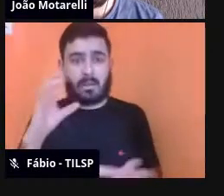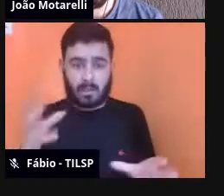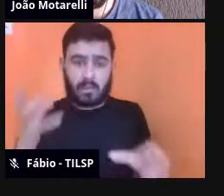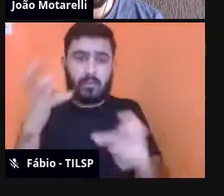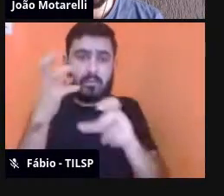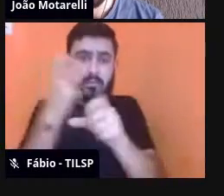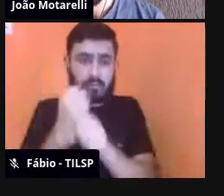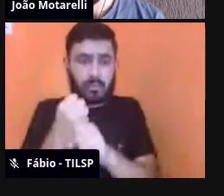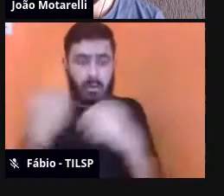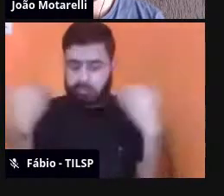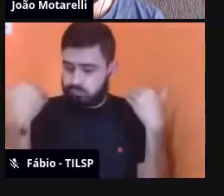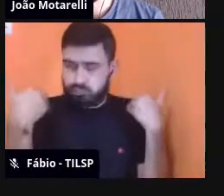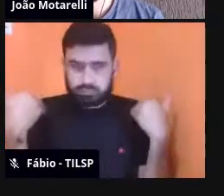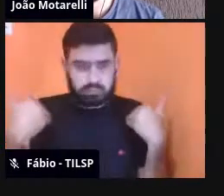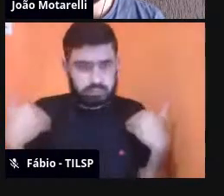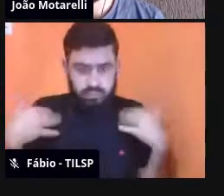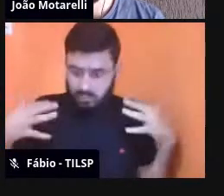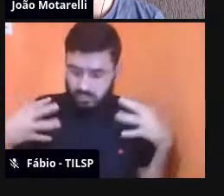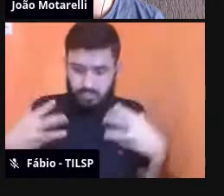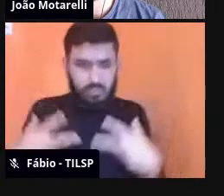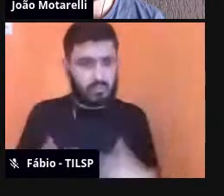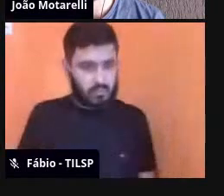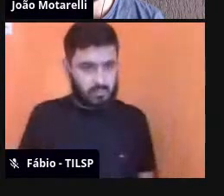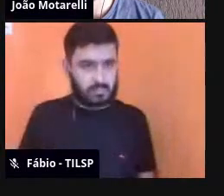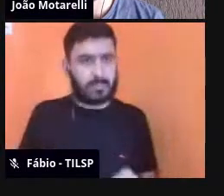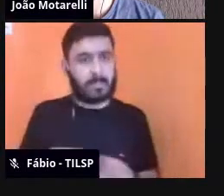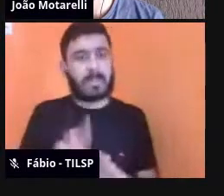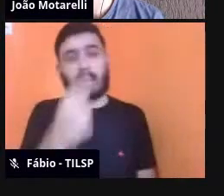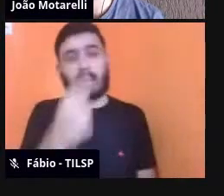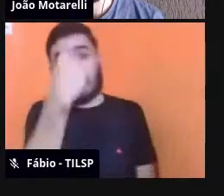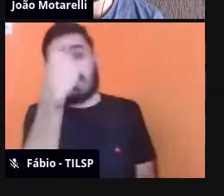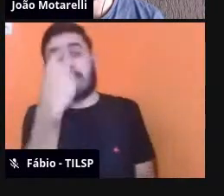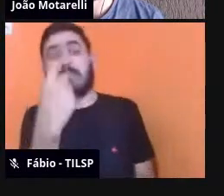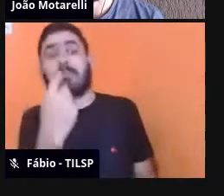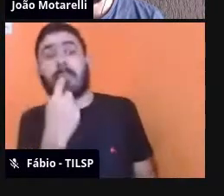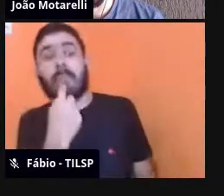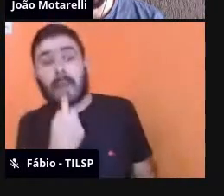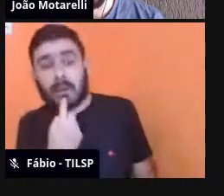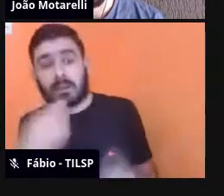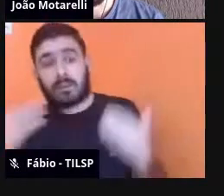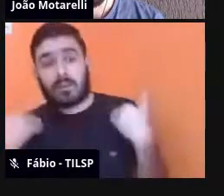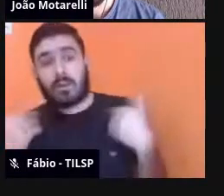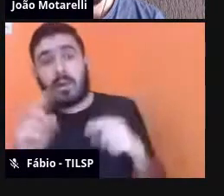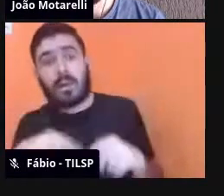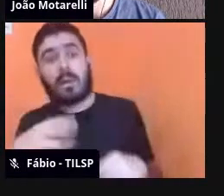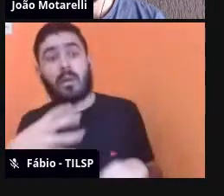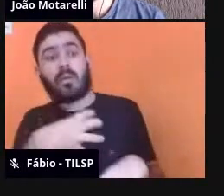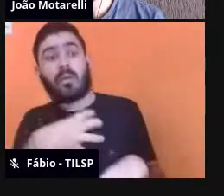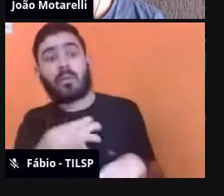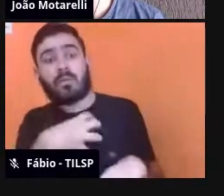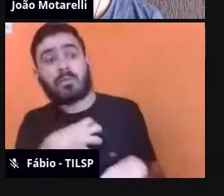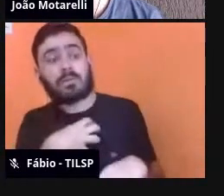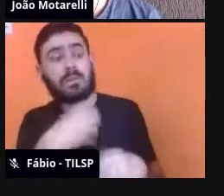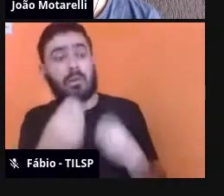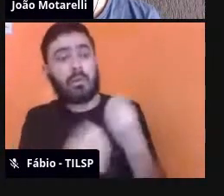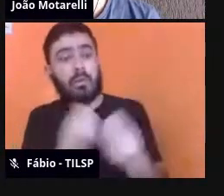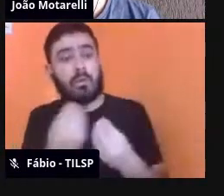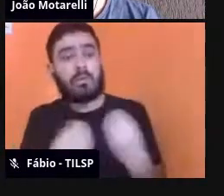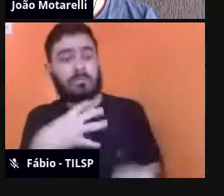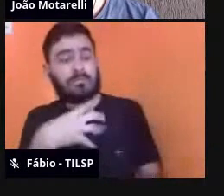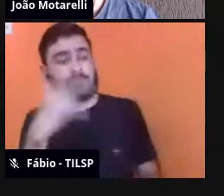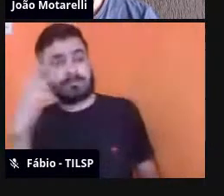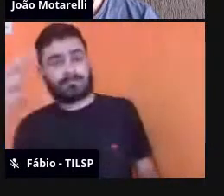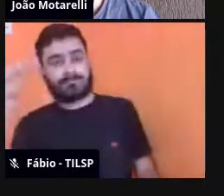gordura e osso, e a imagem corporal é a forma com que a gente vê o nosso corpo. Então, a forma que a gente vê o